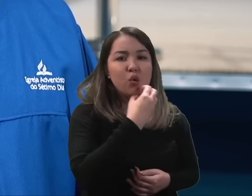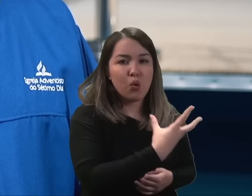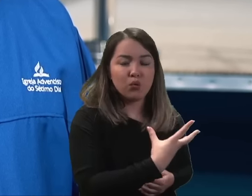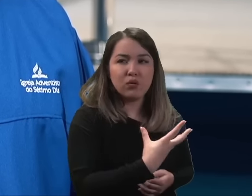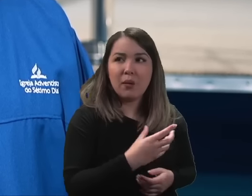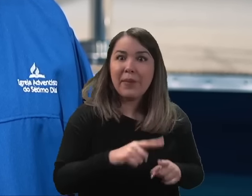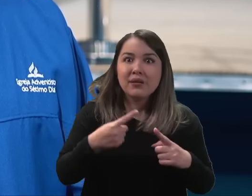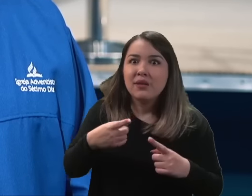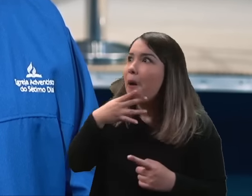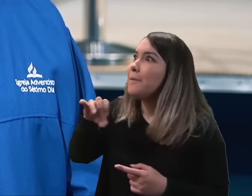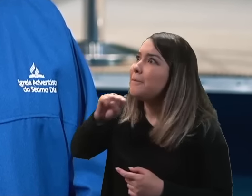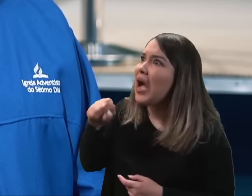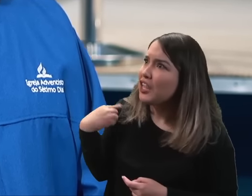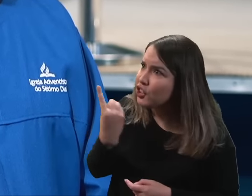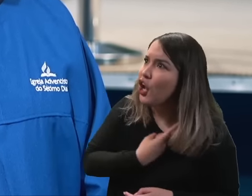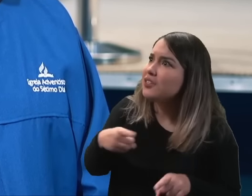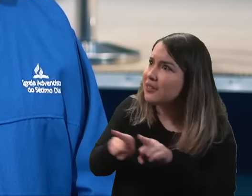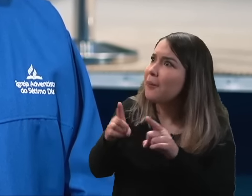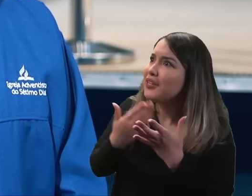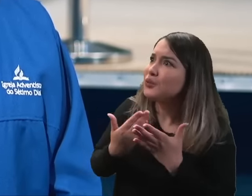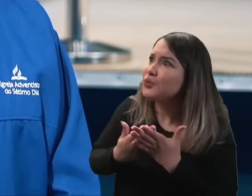mas pai a gente também tem isso no coração